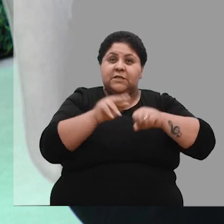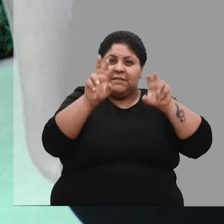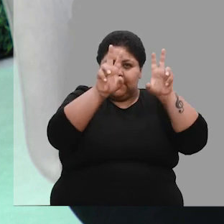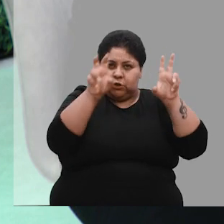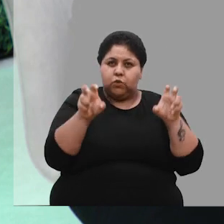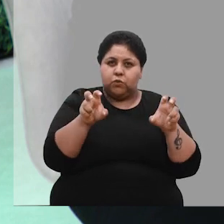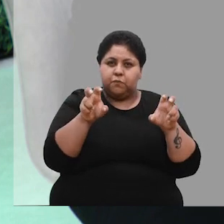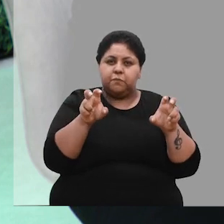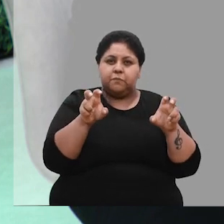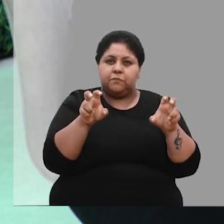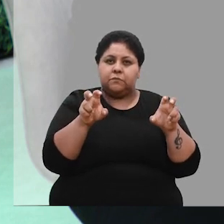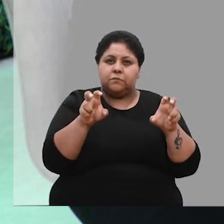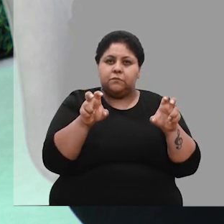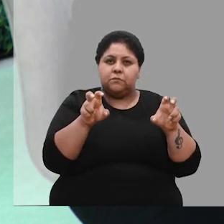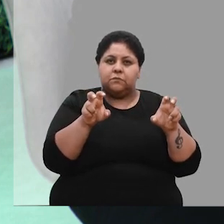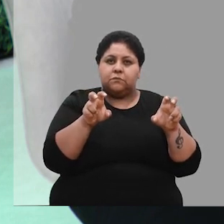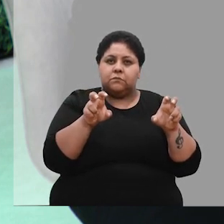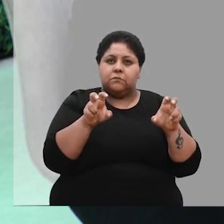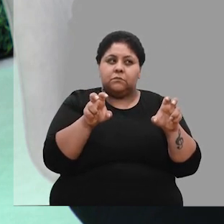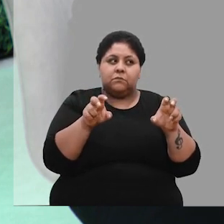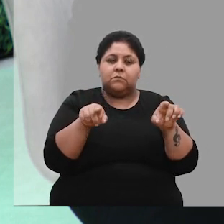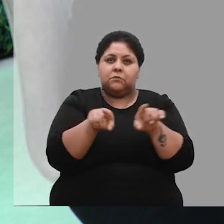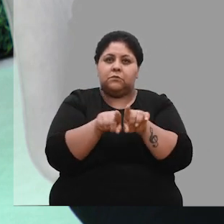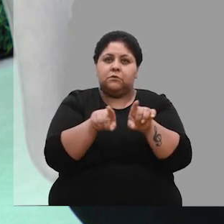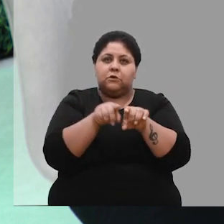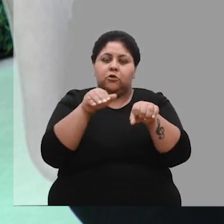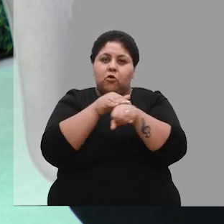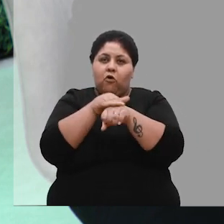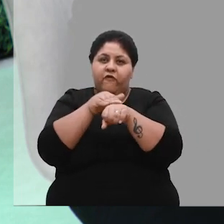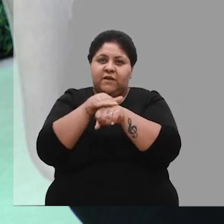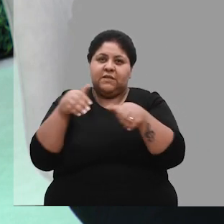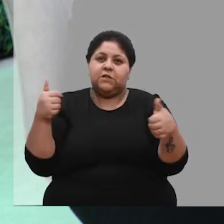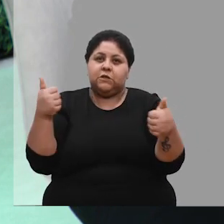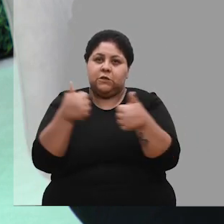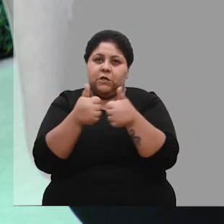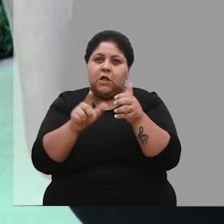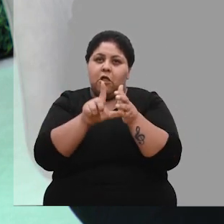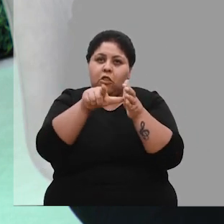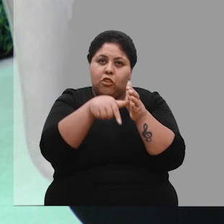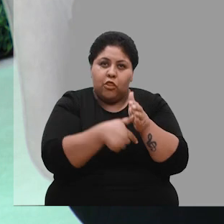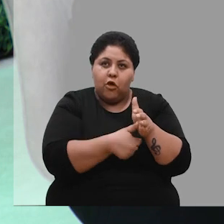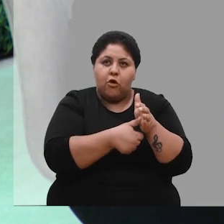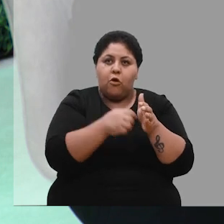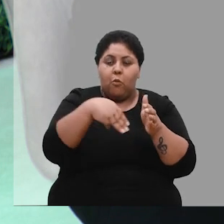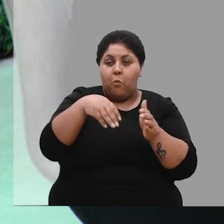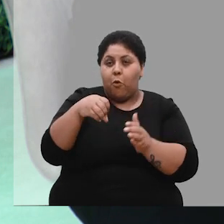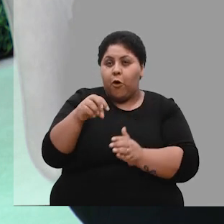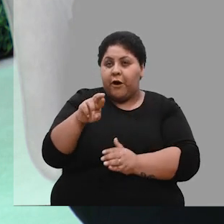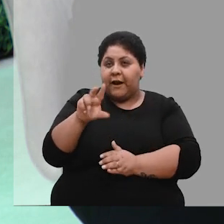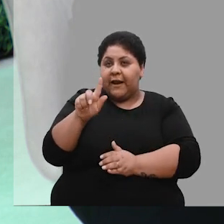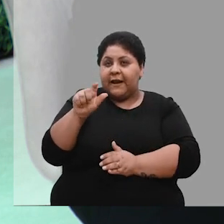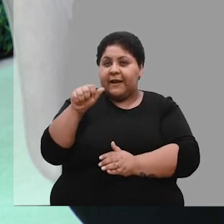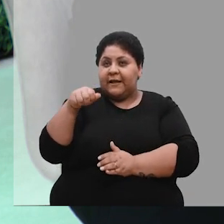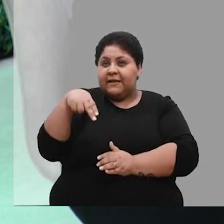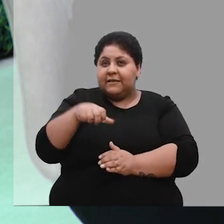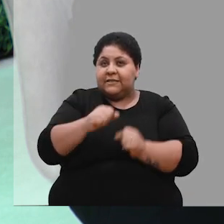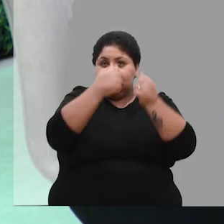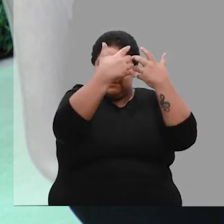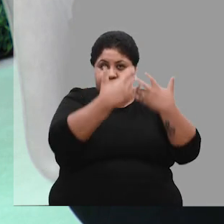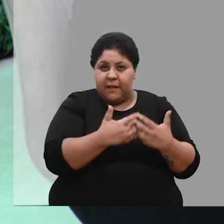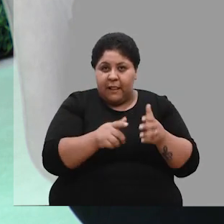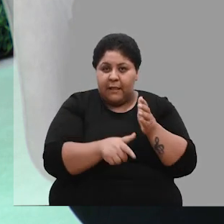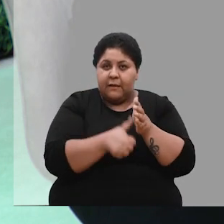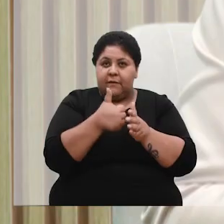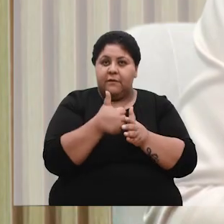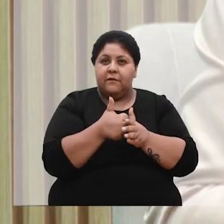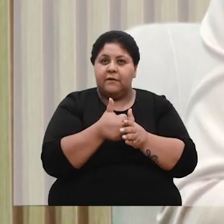sobre essas questões, e aí as meninas vieram aqui conversar comigo, depois a Morgana fala um pouco mais sobre isso, mas